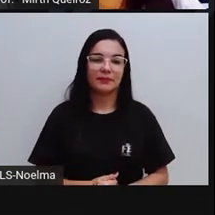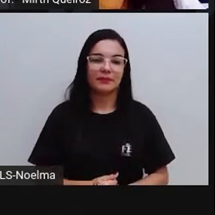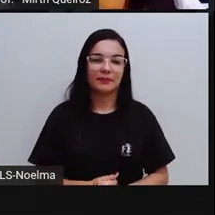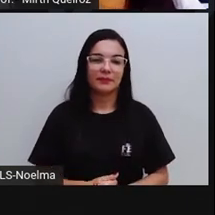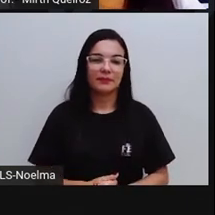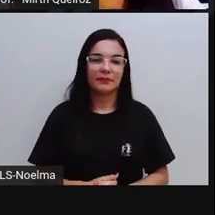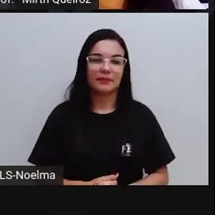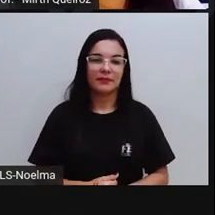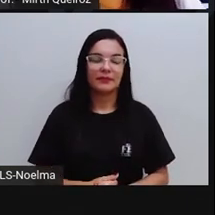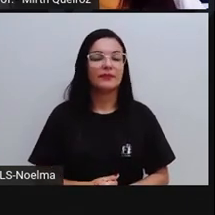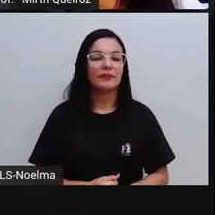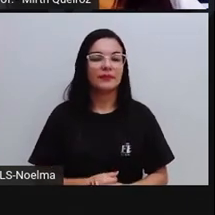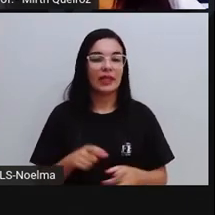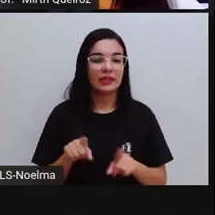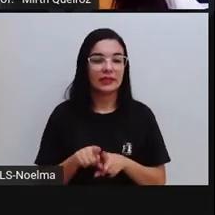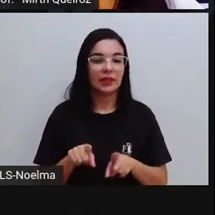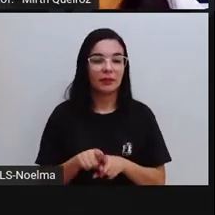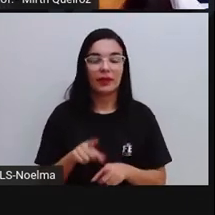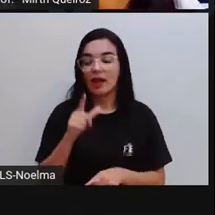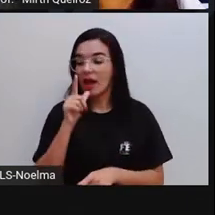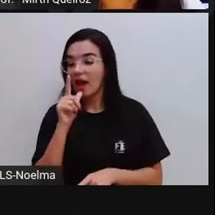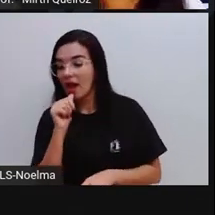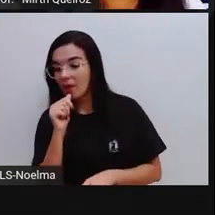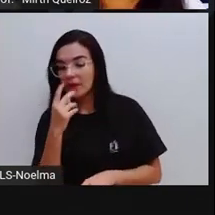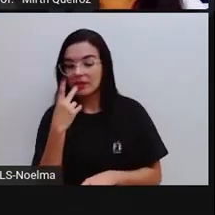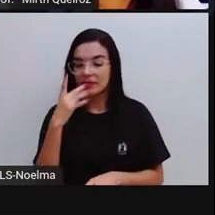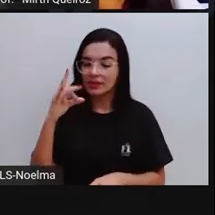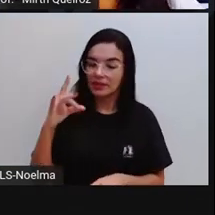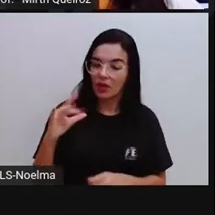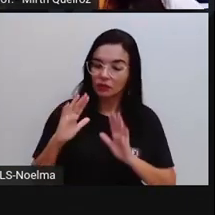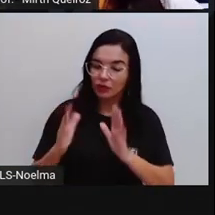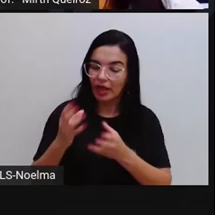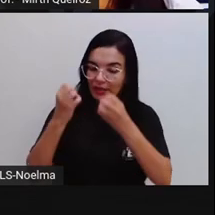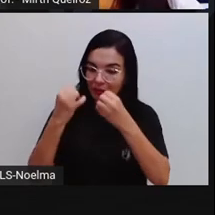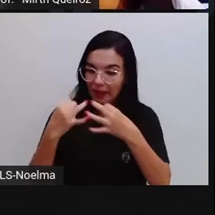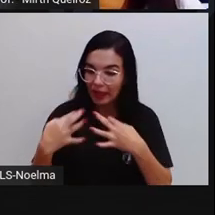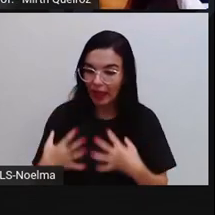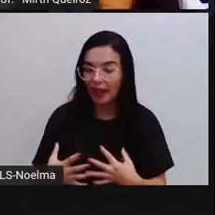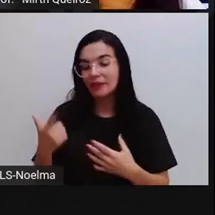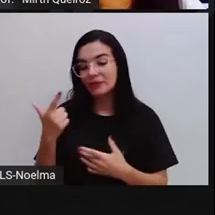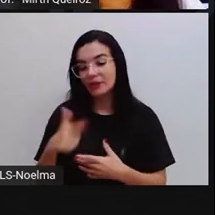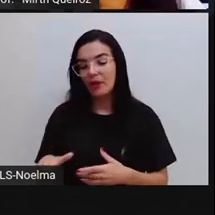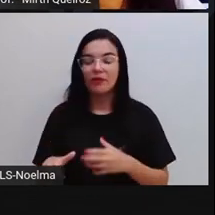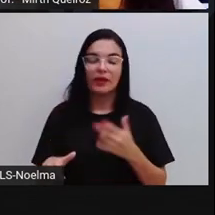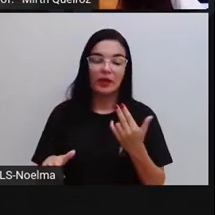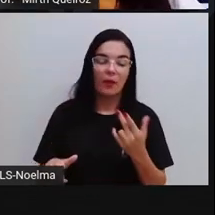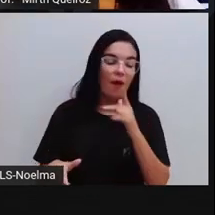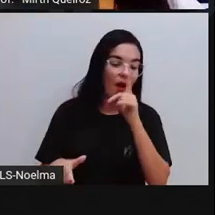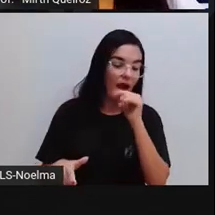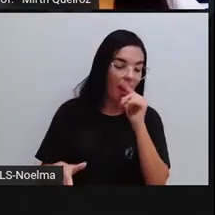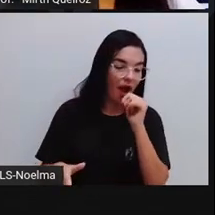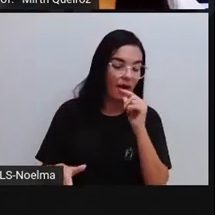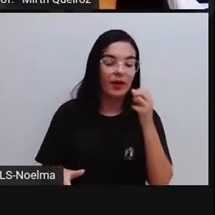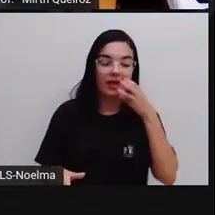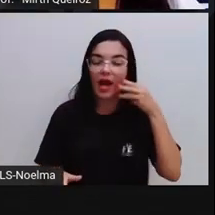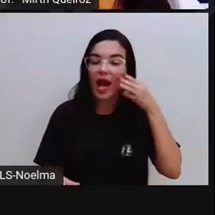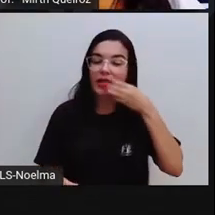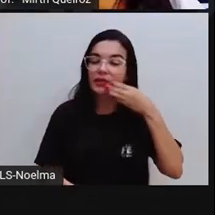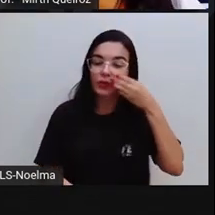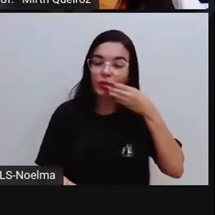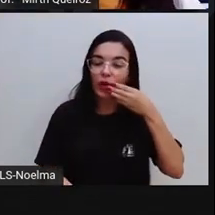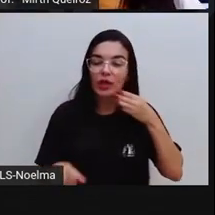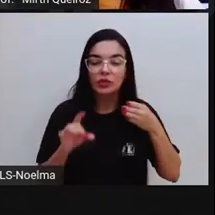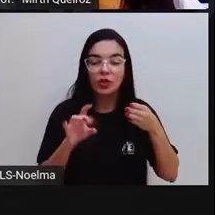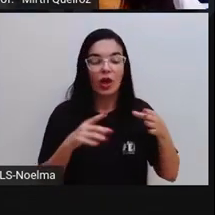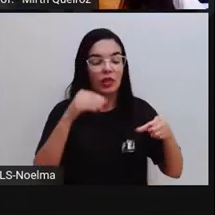mesma fase, igual água e sal. Água e açúcar é uma única fase,